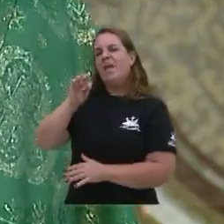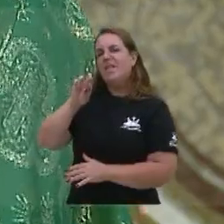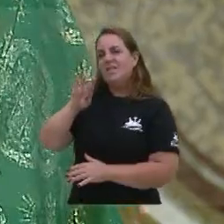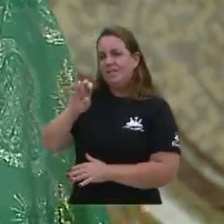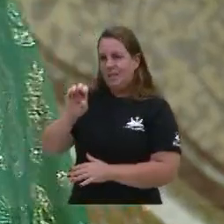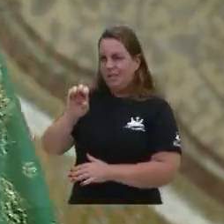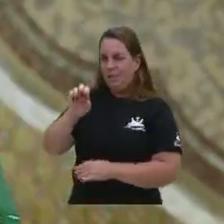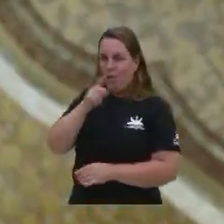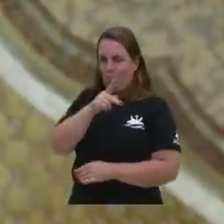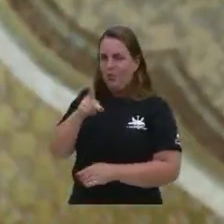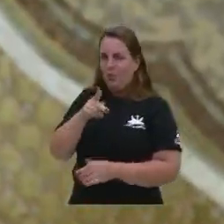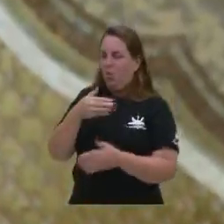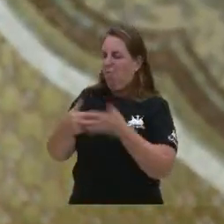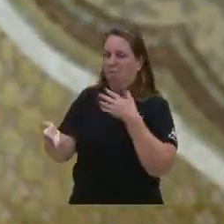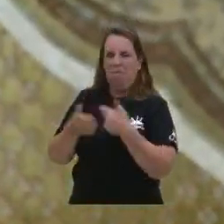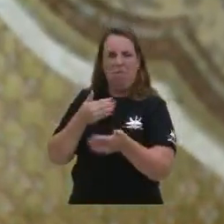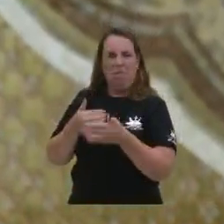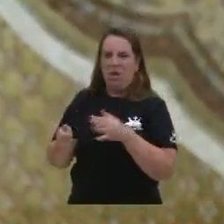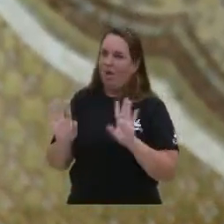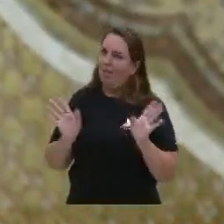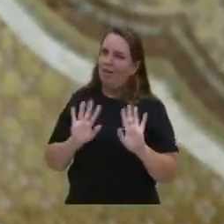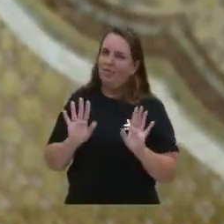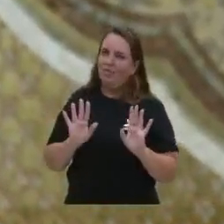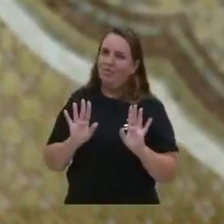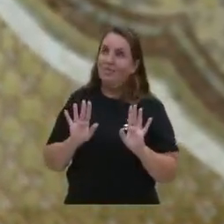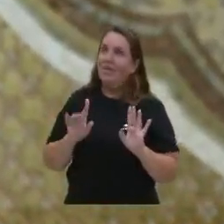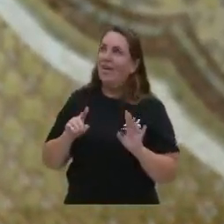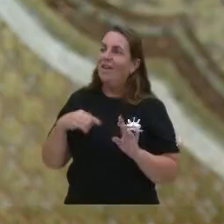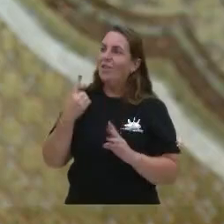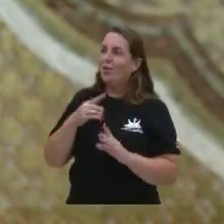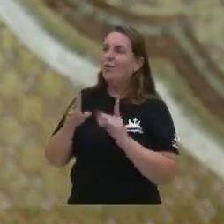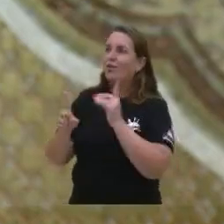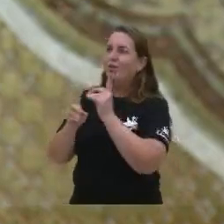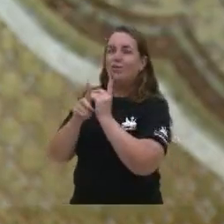será: encontramos o Messias.